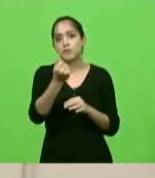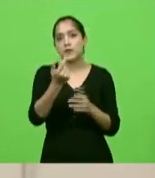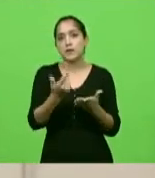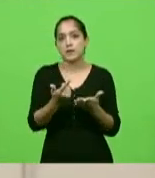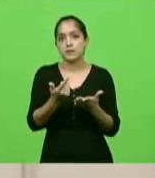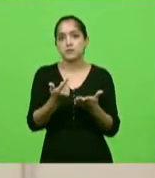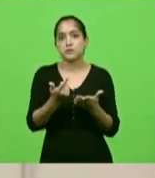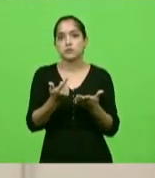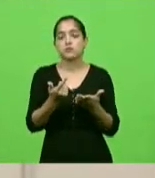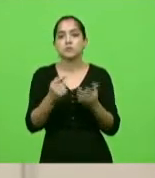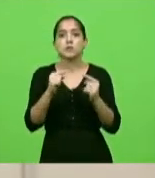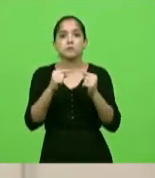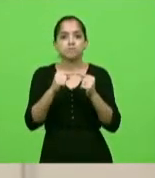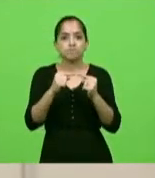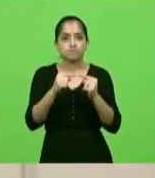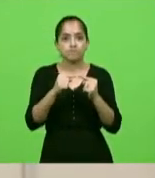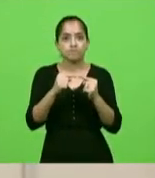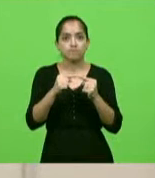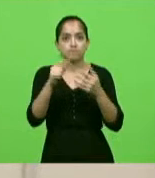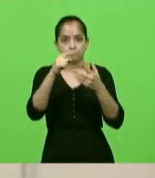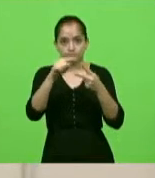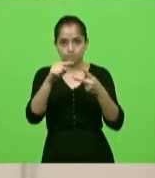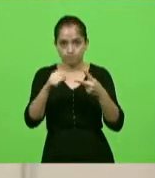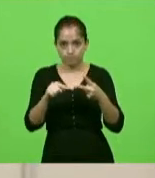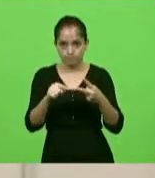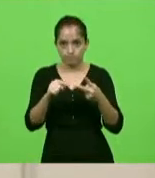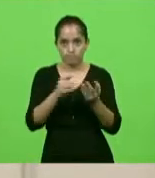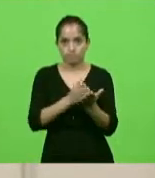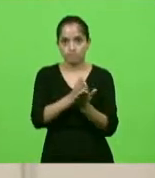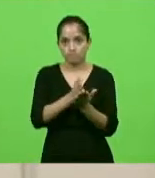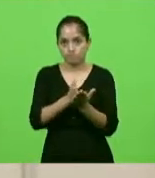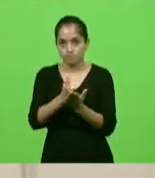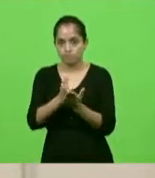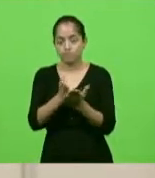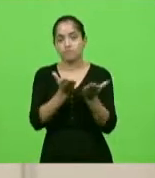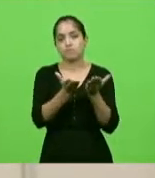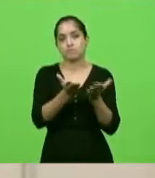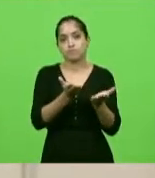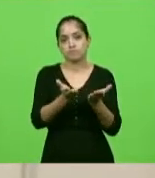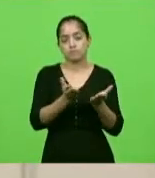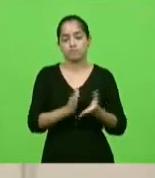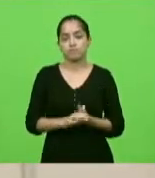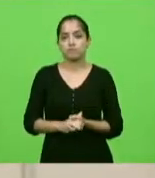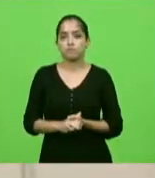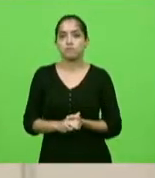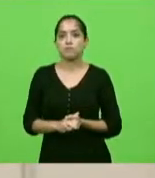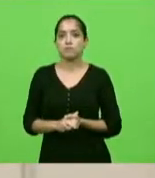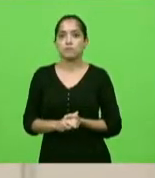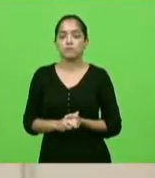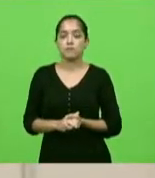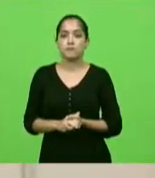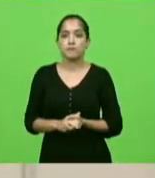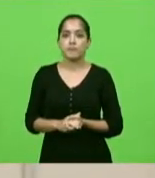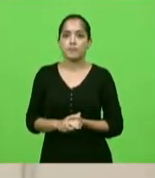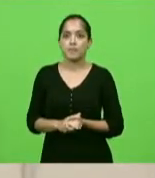estejam compreendidos nos limites dessas duas modalidades de licitação. Fecha aspas.